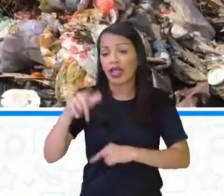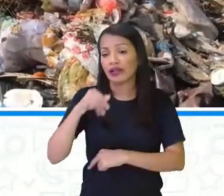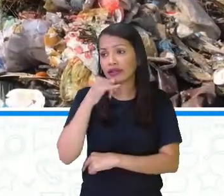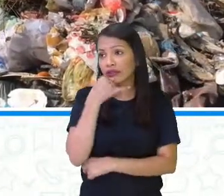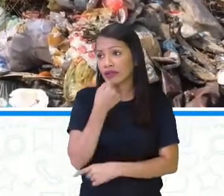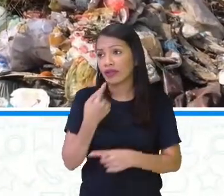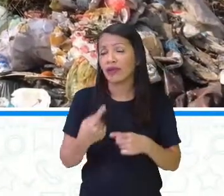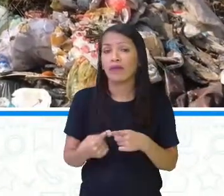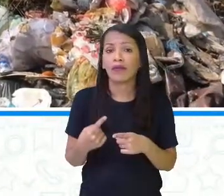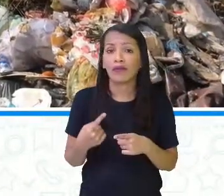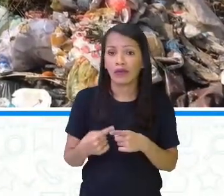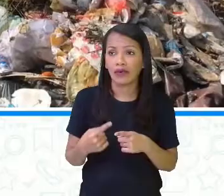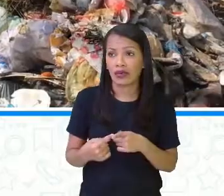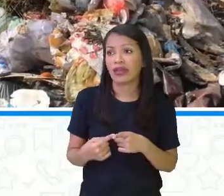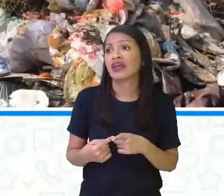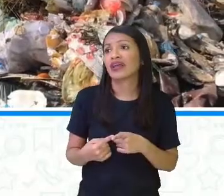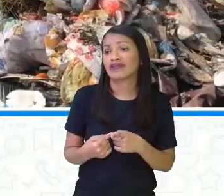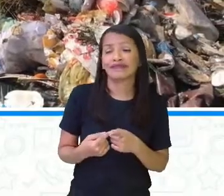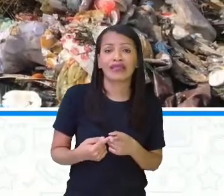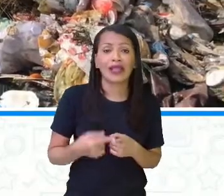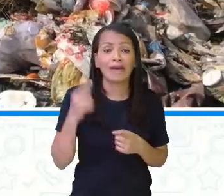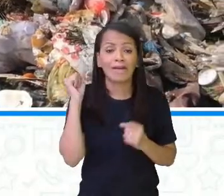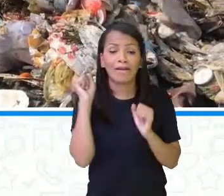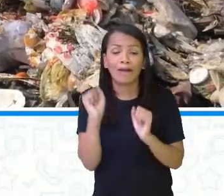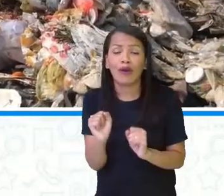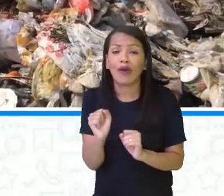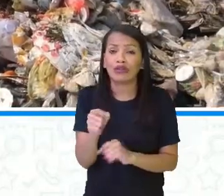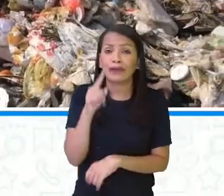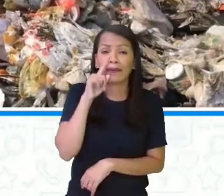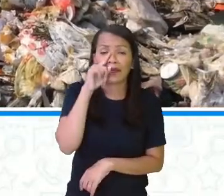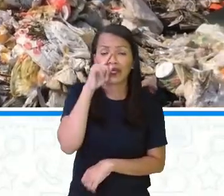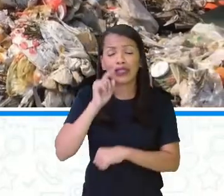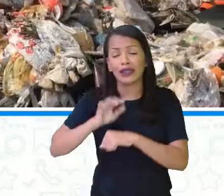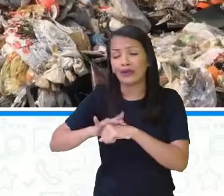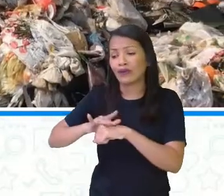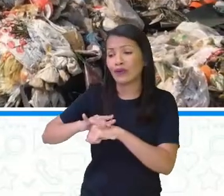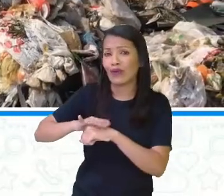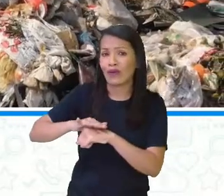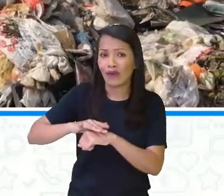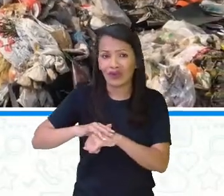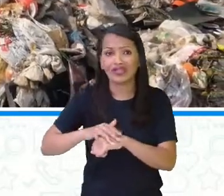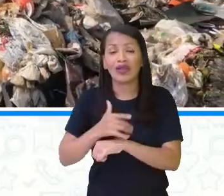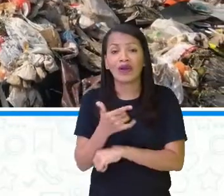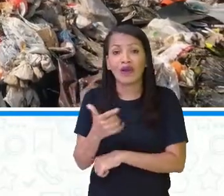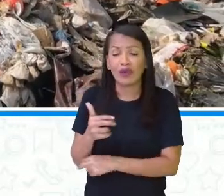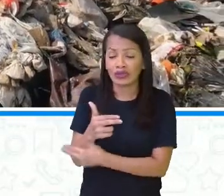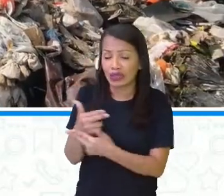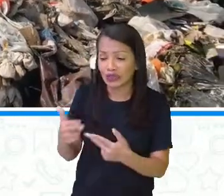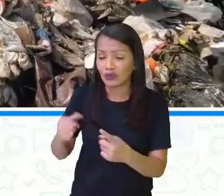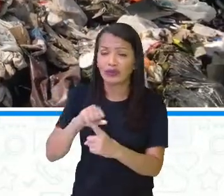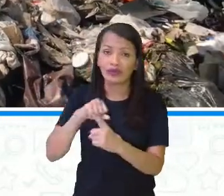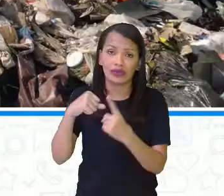é uma atividade totalmente insalubre, né? Uma atividade que vai trazer problemas à saúde. Aí já entra outra questão